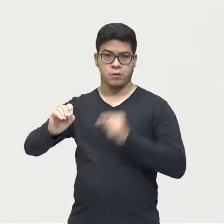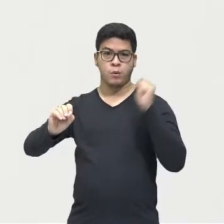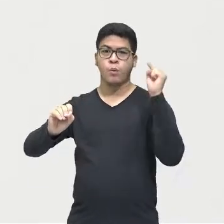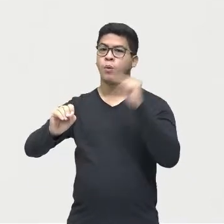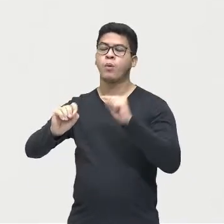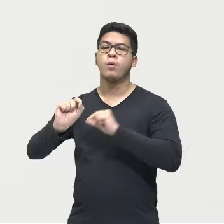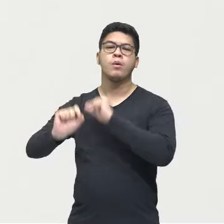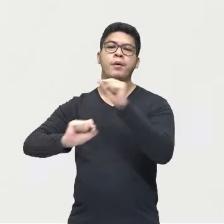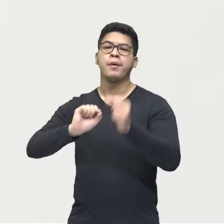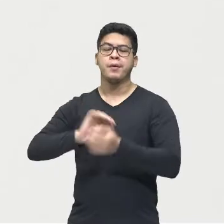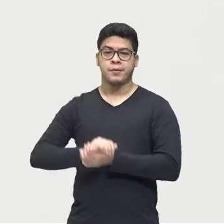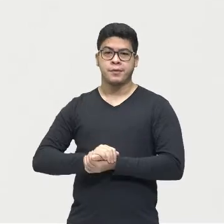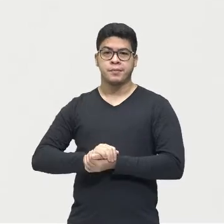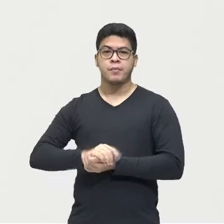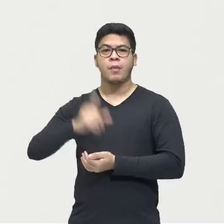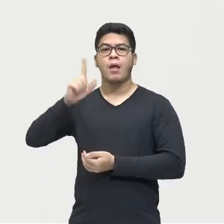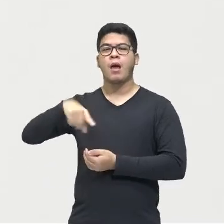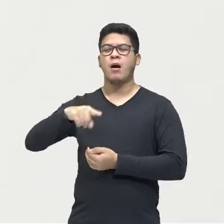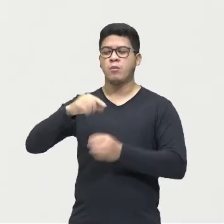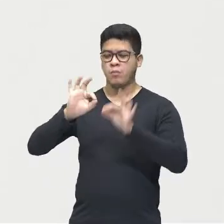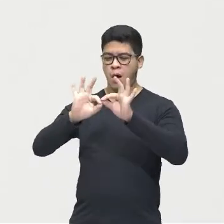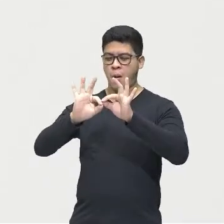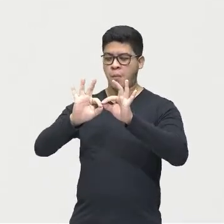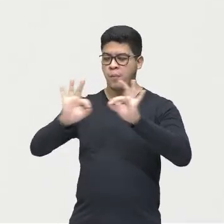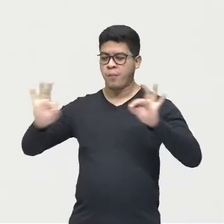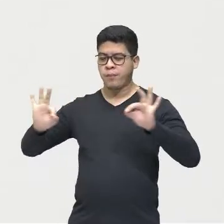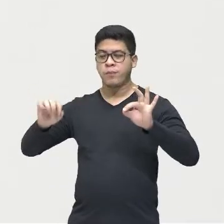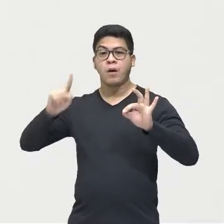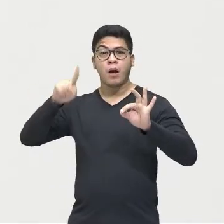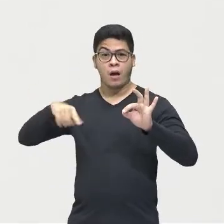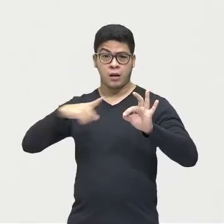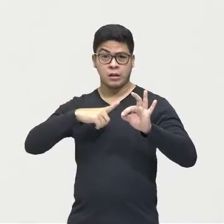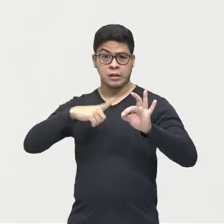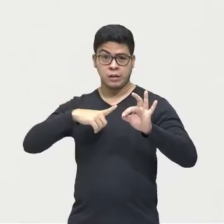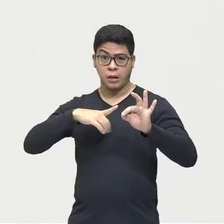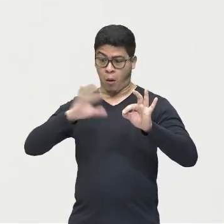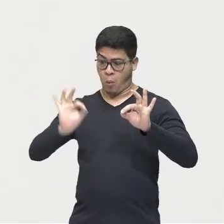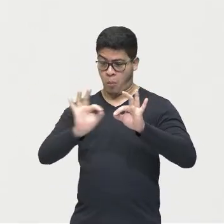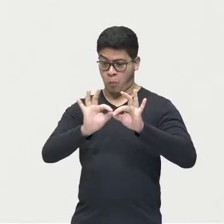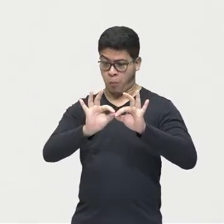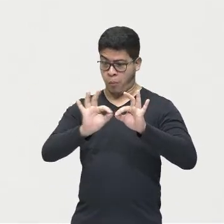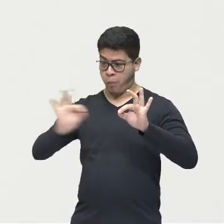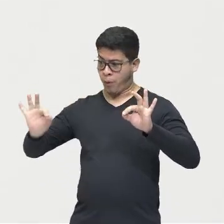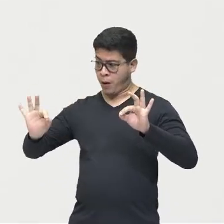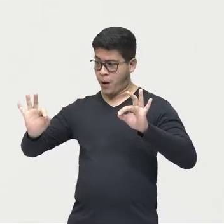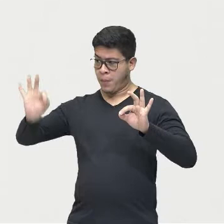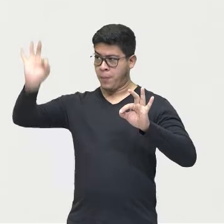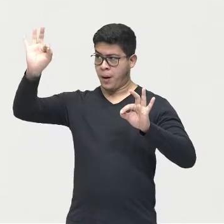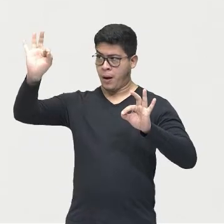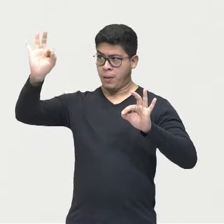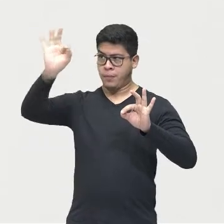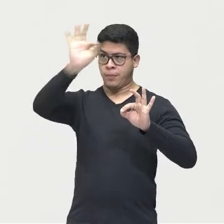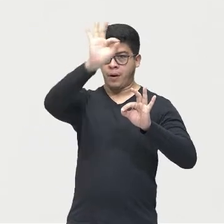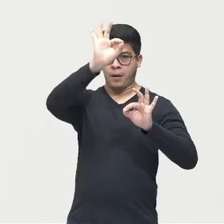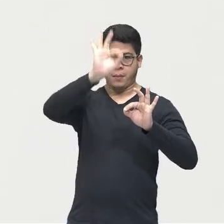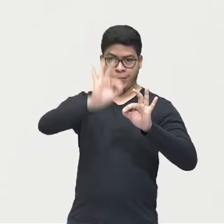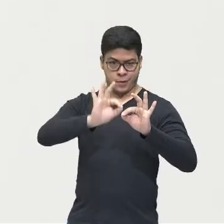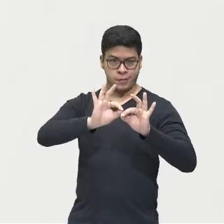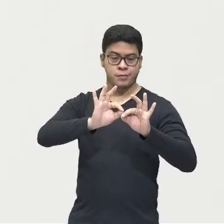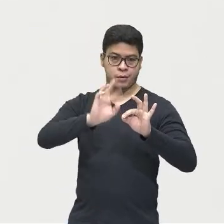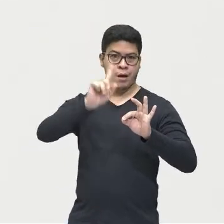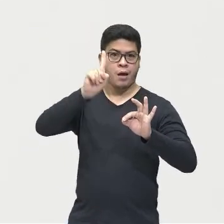Lado são os segmentos de reta que contornam um quadrilátero. Então, nós podemos observar aqui na imagem ao